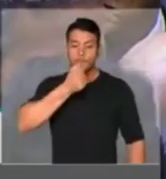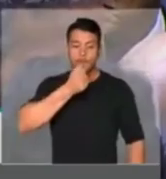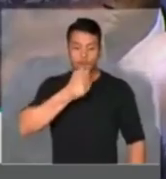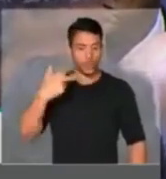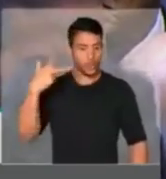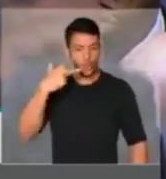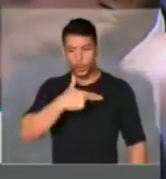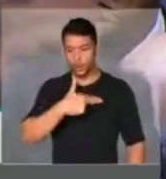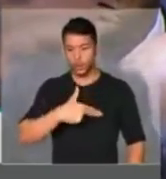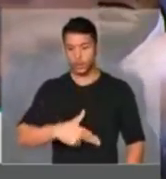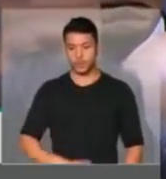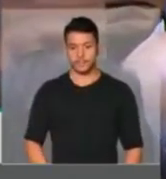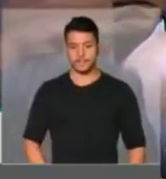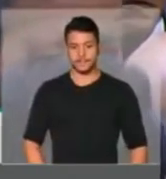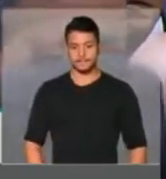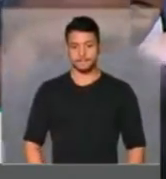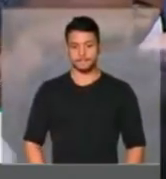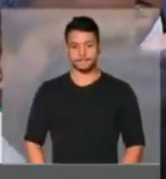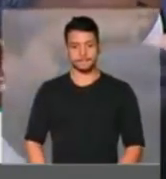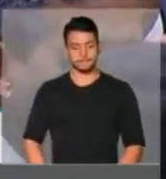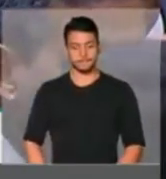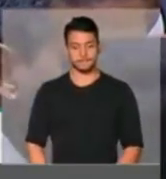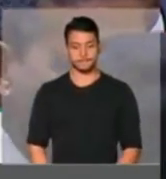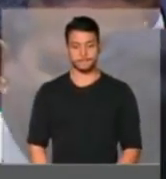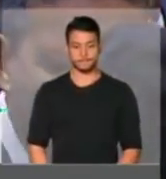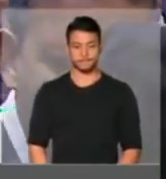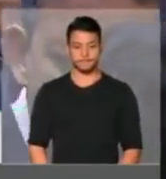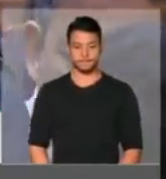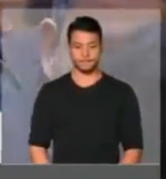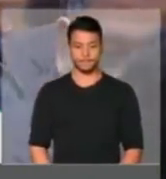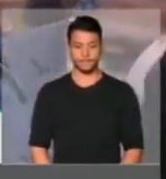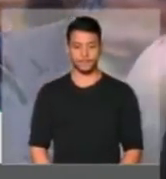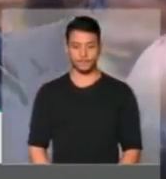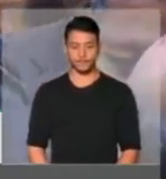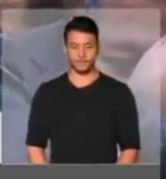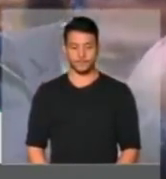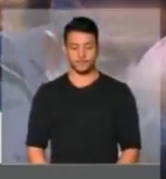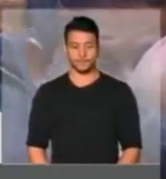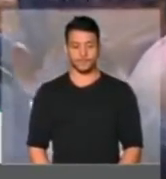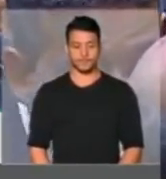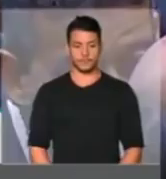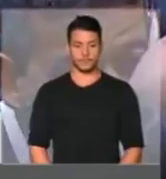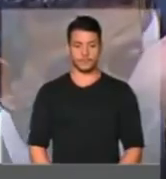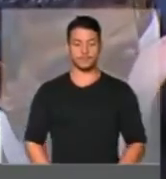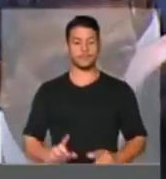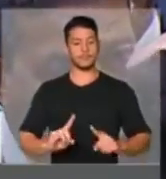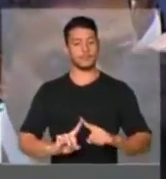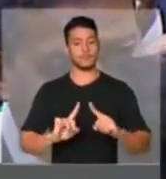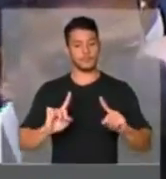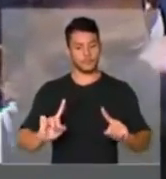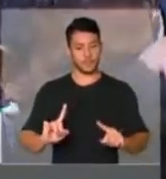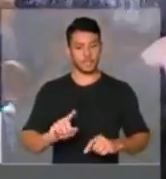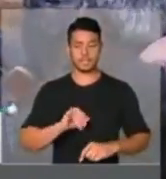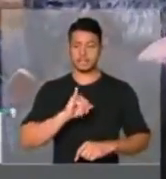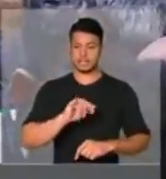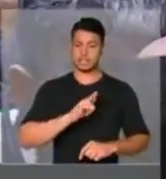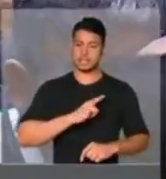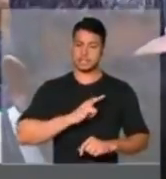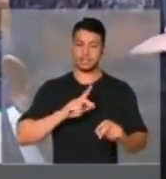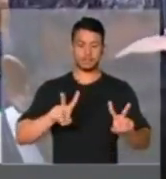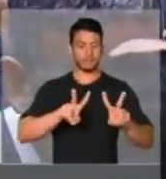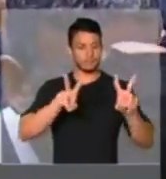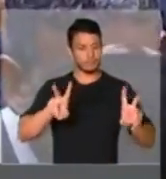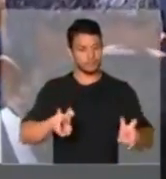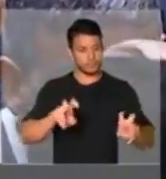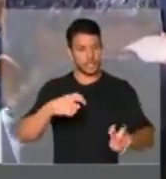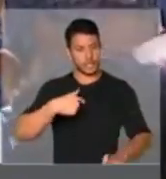sem margem nenhuma para discricionariedade. Mas, já que é para se desviar da matéria, eu